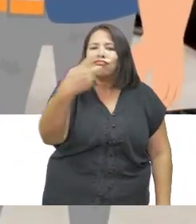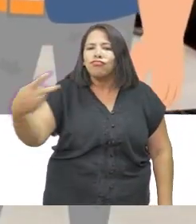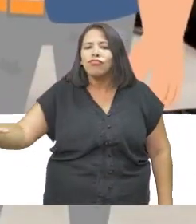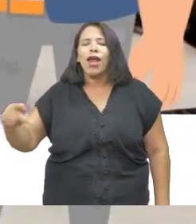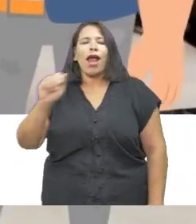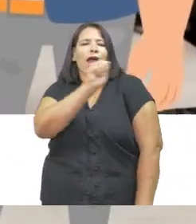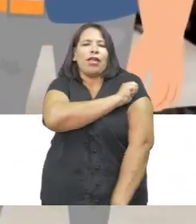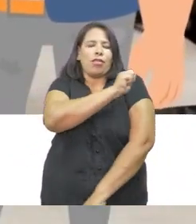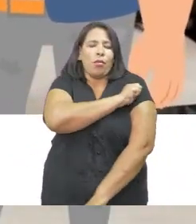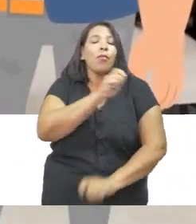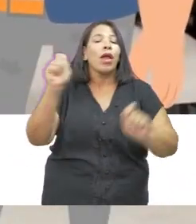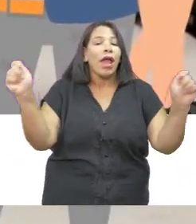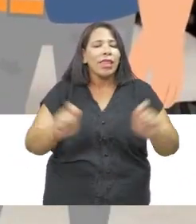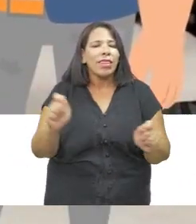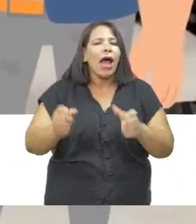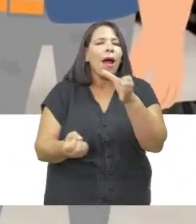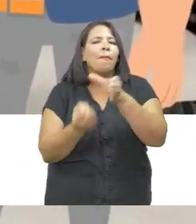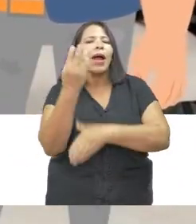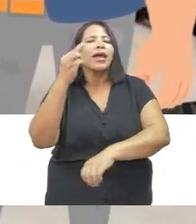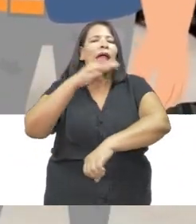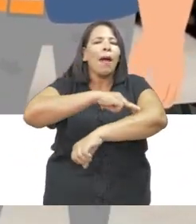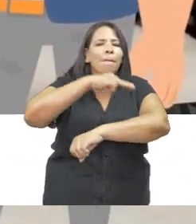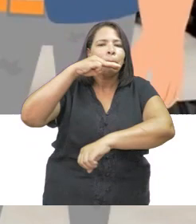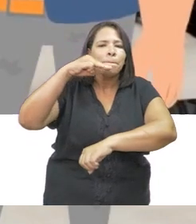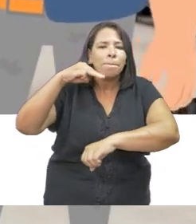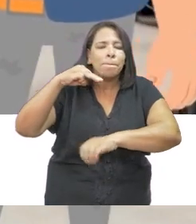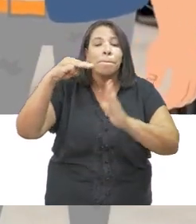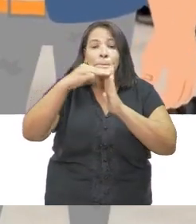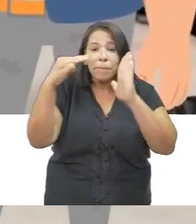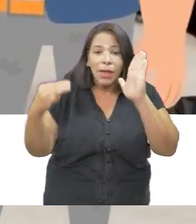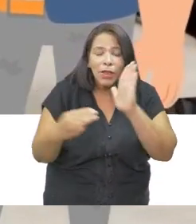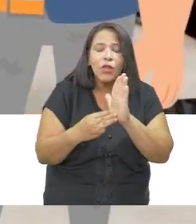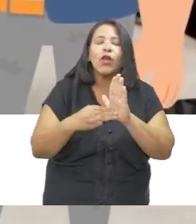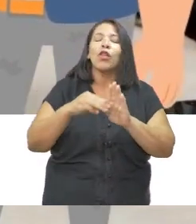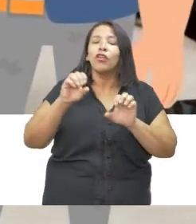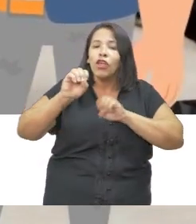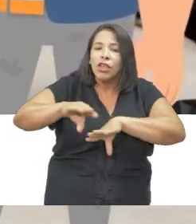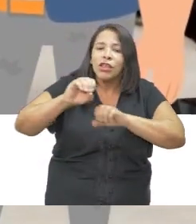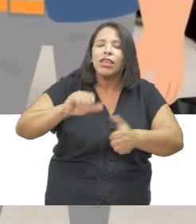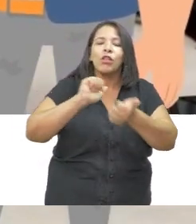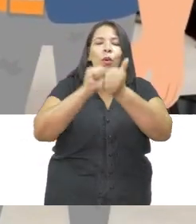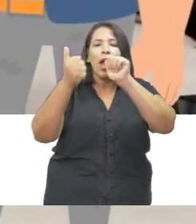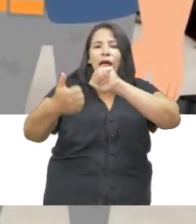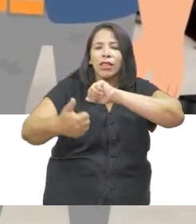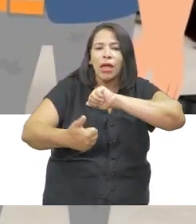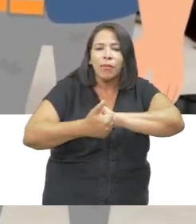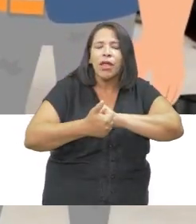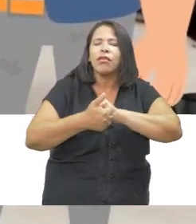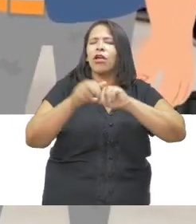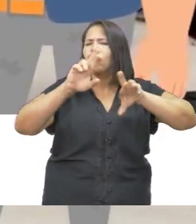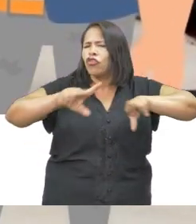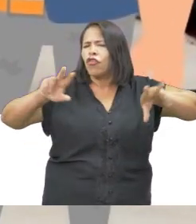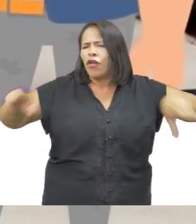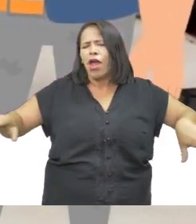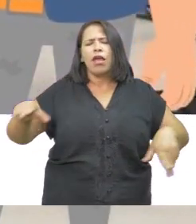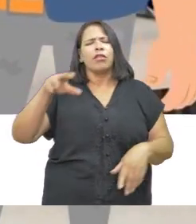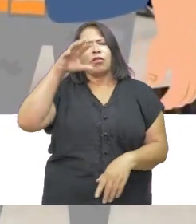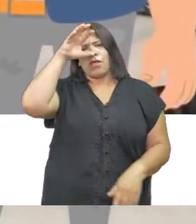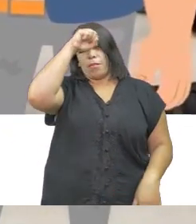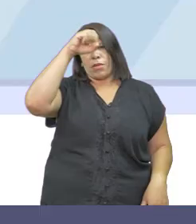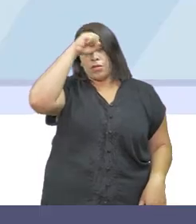estudantes, pois possibilitam criar metodologias e estratégias de ensino mais eficazes e adaptadas às diferentes realidades e